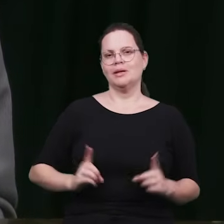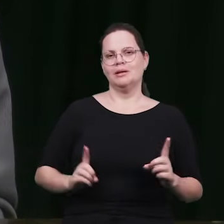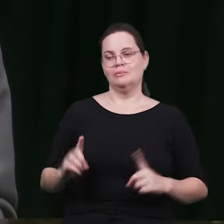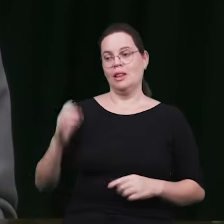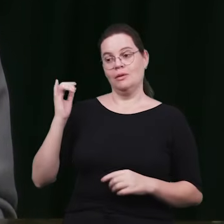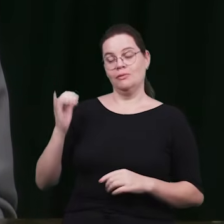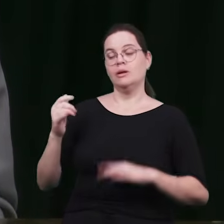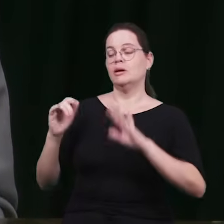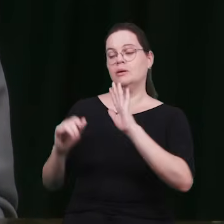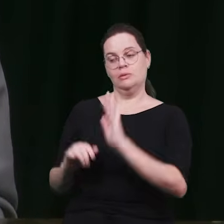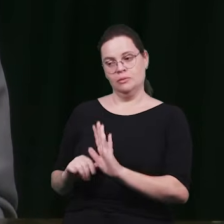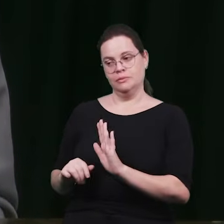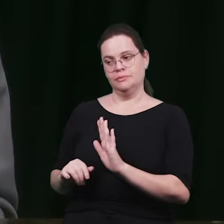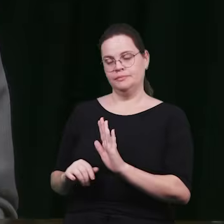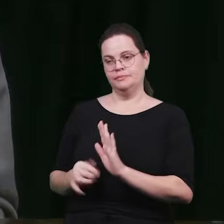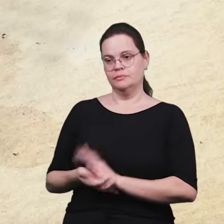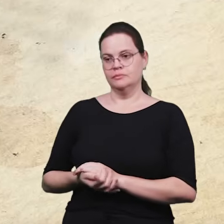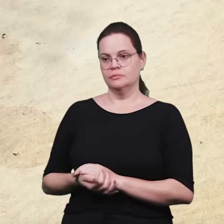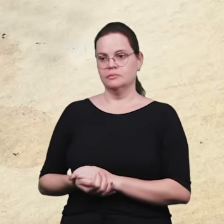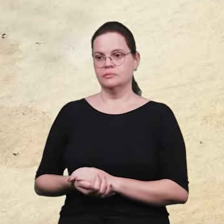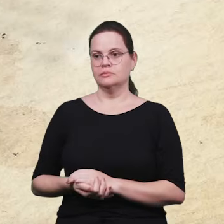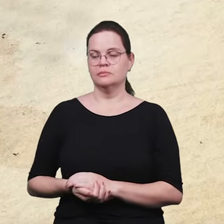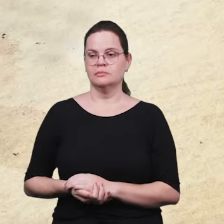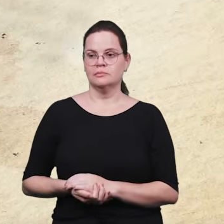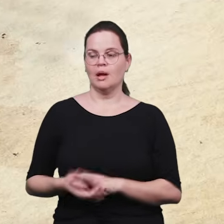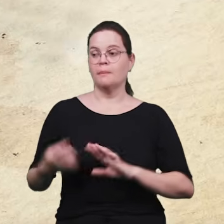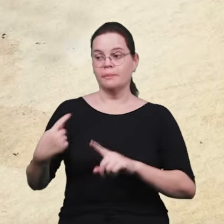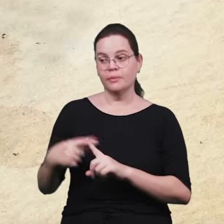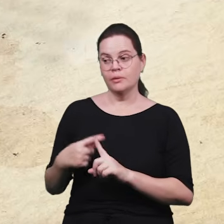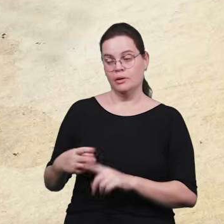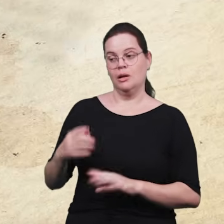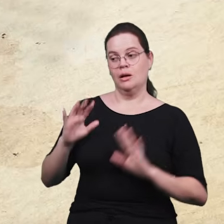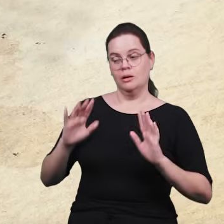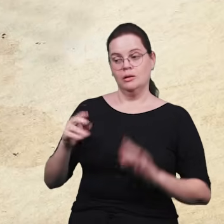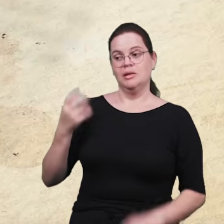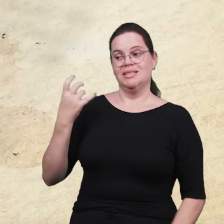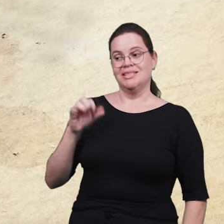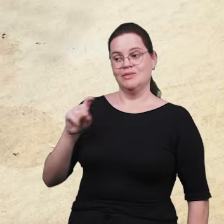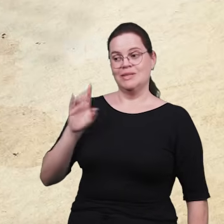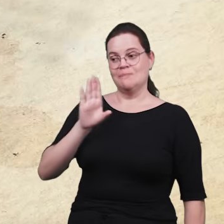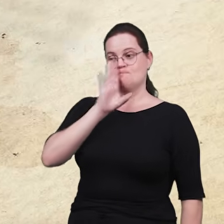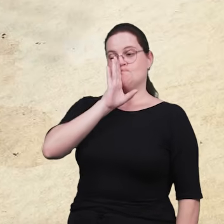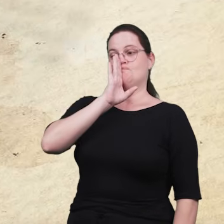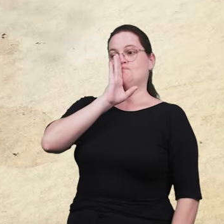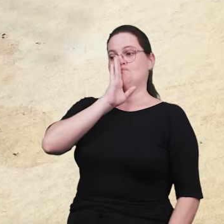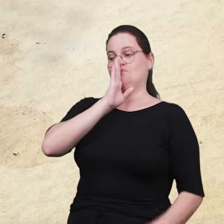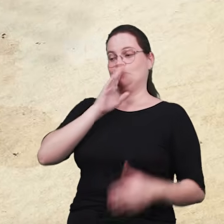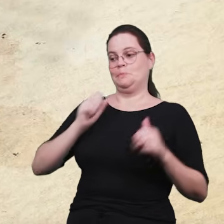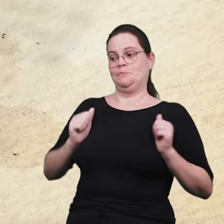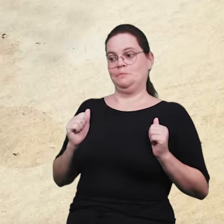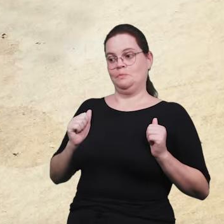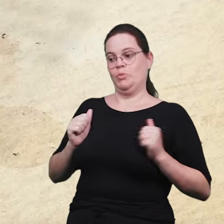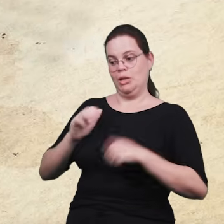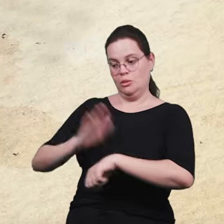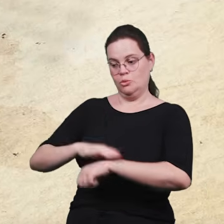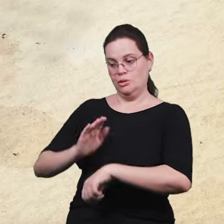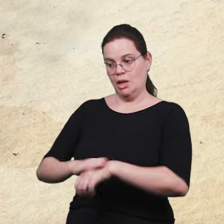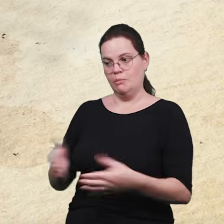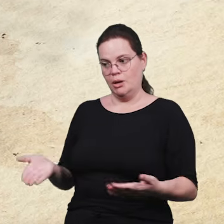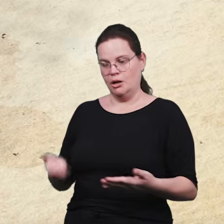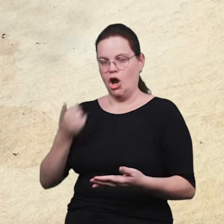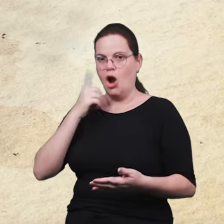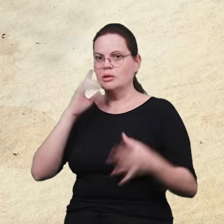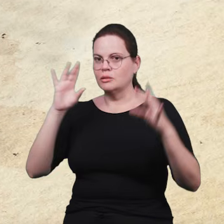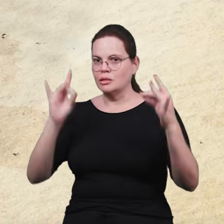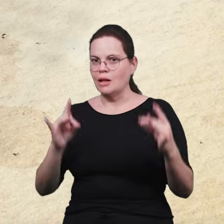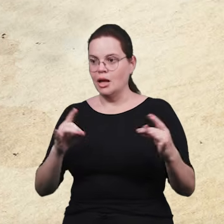leu, que diz assim: porque se de todo te calares neste tempo, olha, interessante detalhe, nesse tempo. Então,